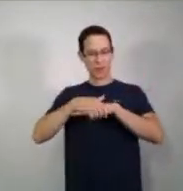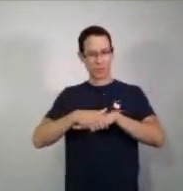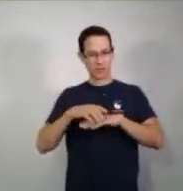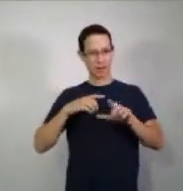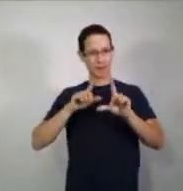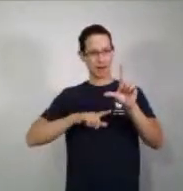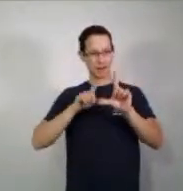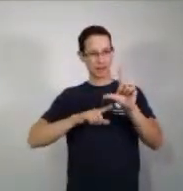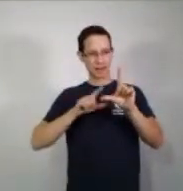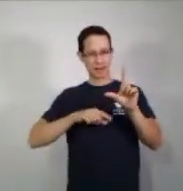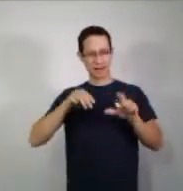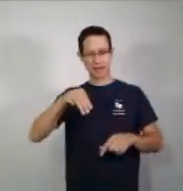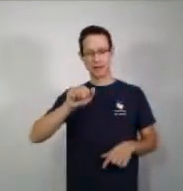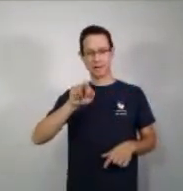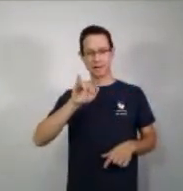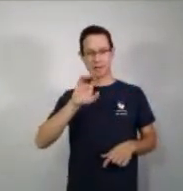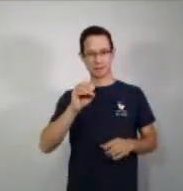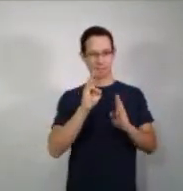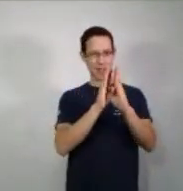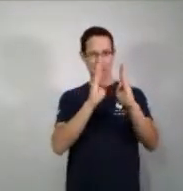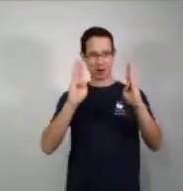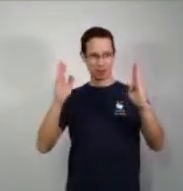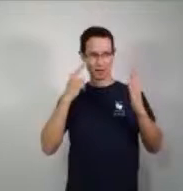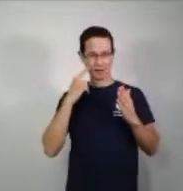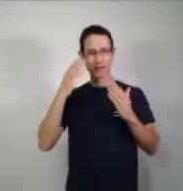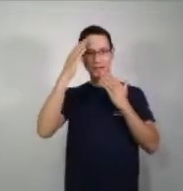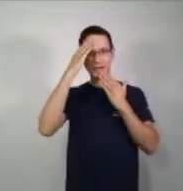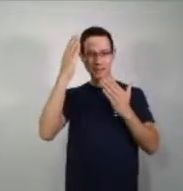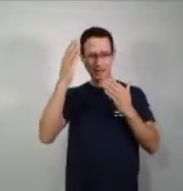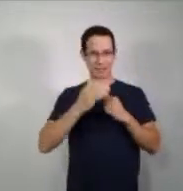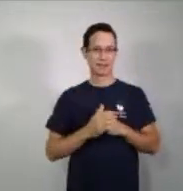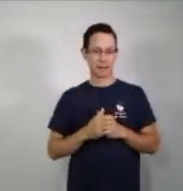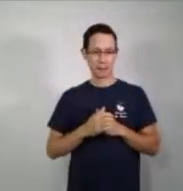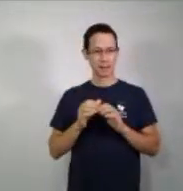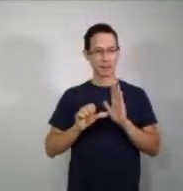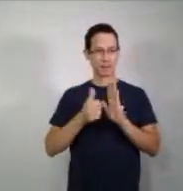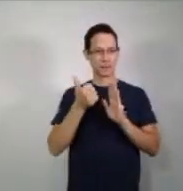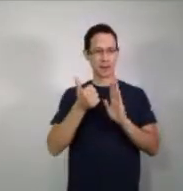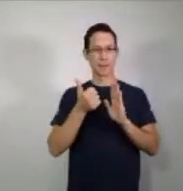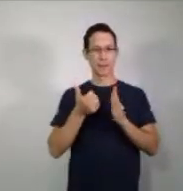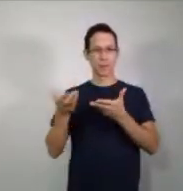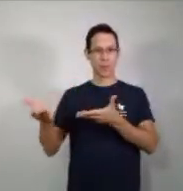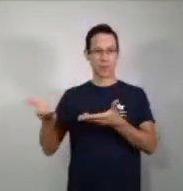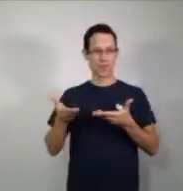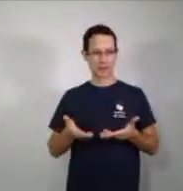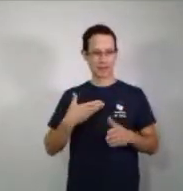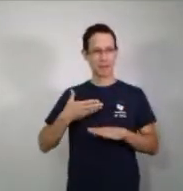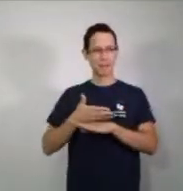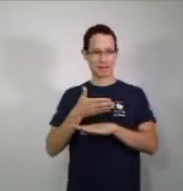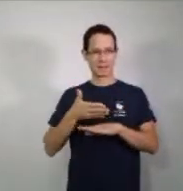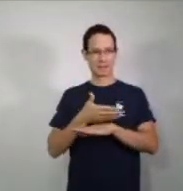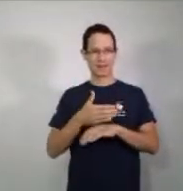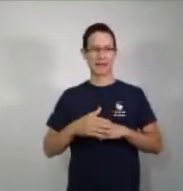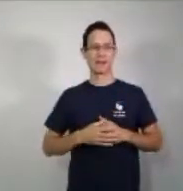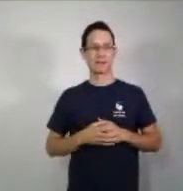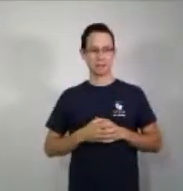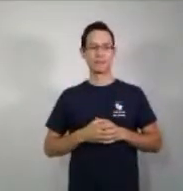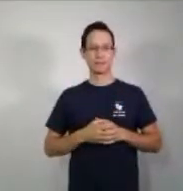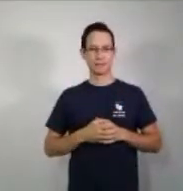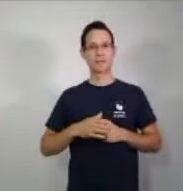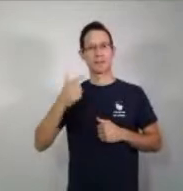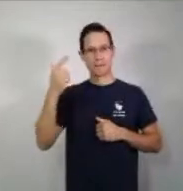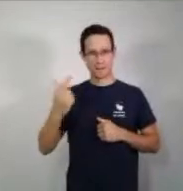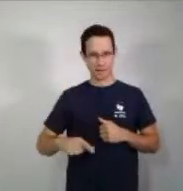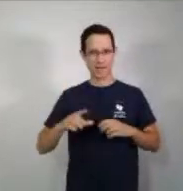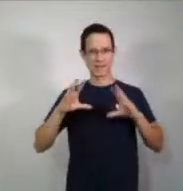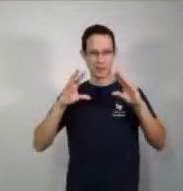na Mário. Eu queria agradecer nesse primeiro momento ao convite para participar de mais essa